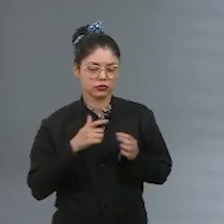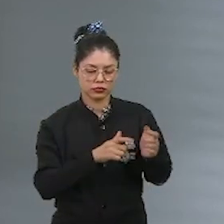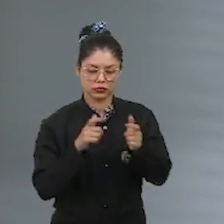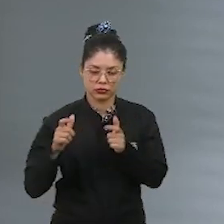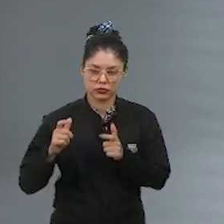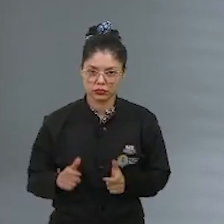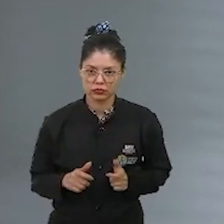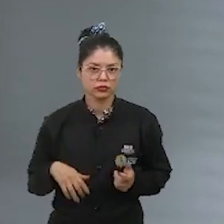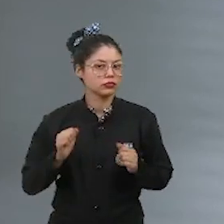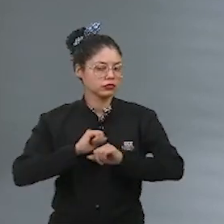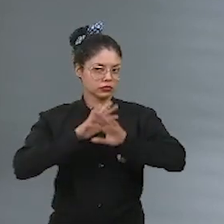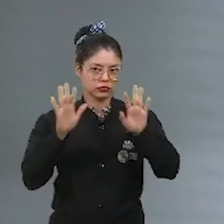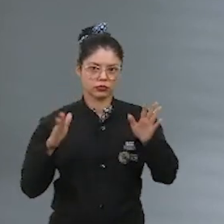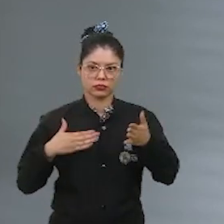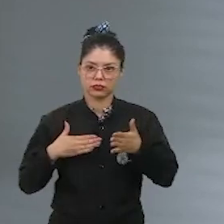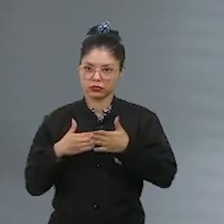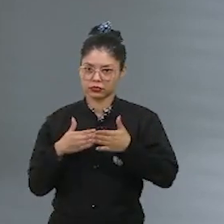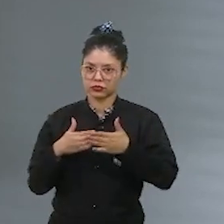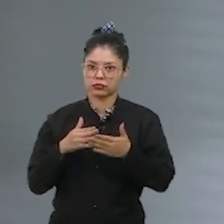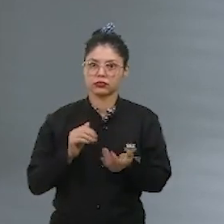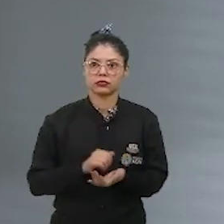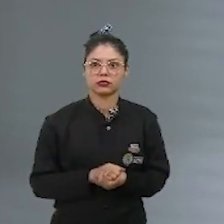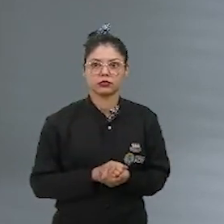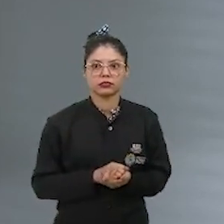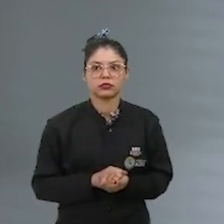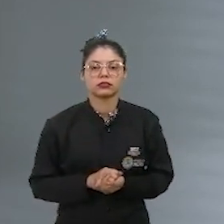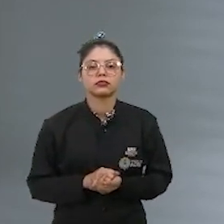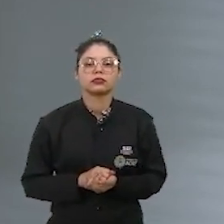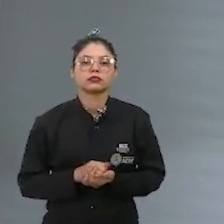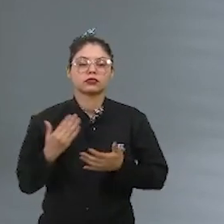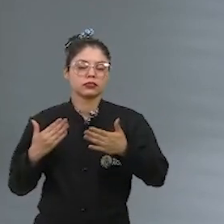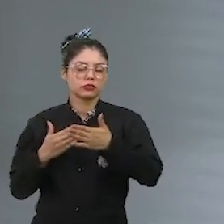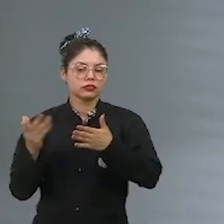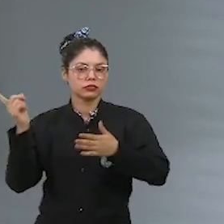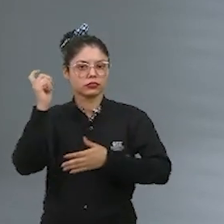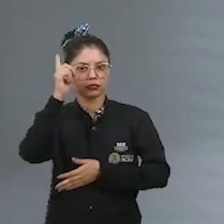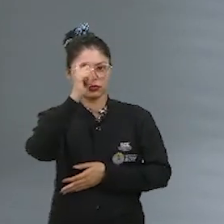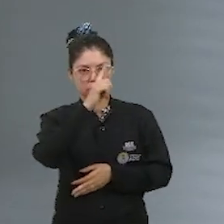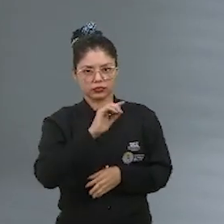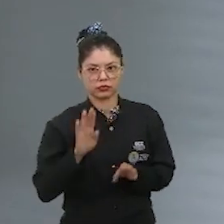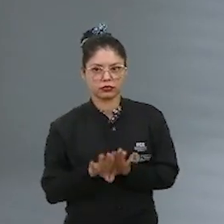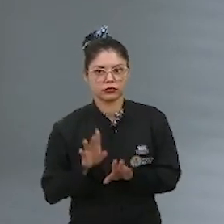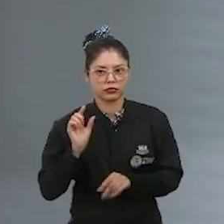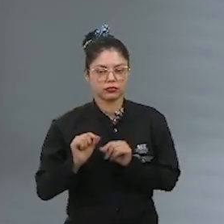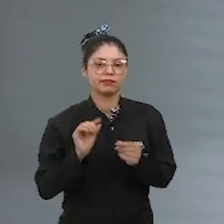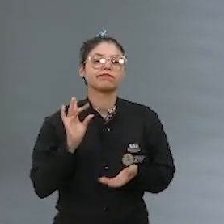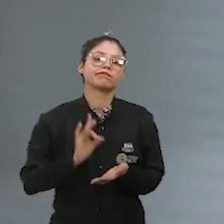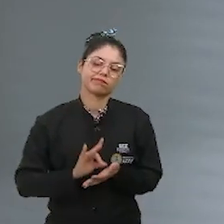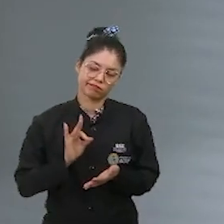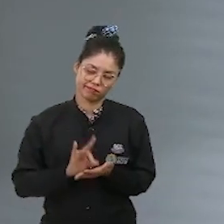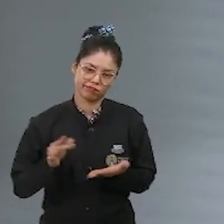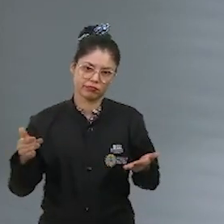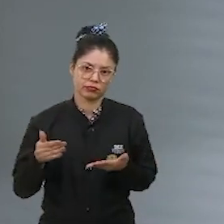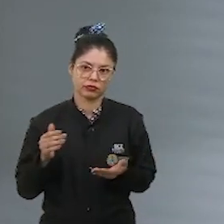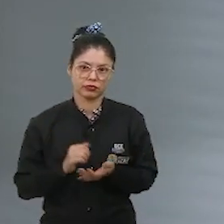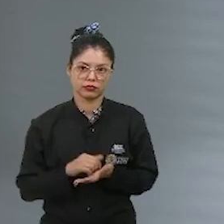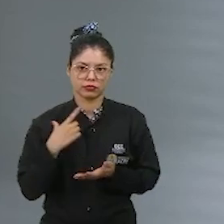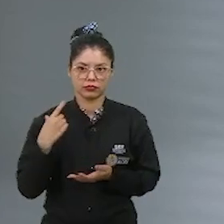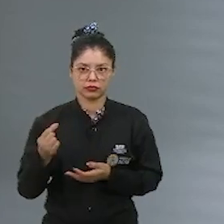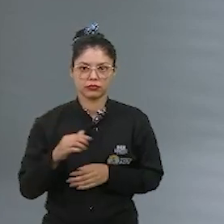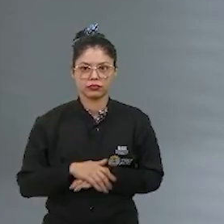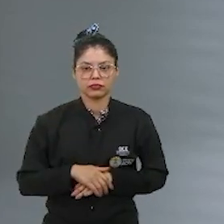lugar, obviamente enfrentaria, né, teria enfrentado dificuldades, o que é a realidade dos